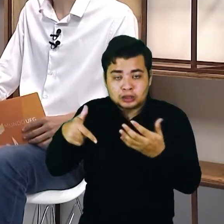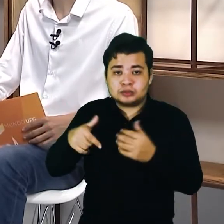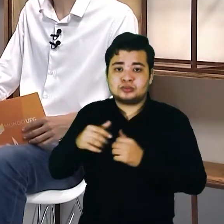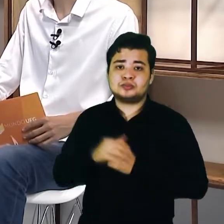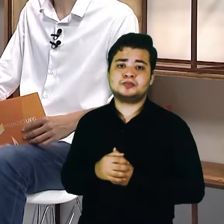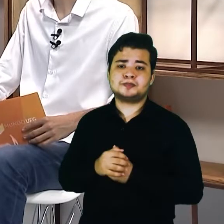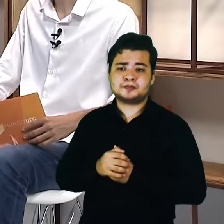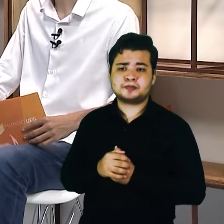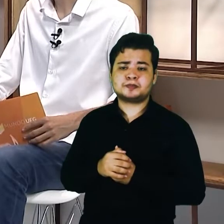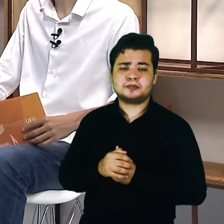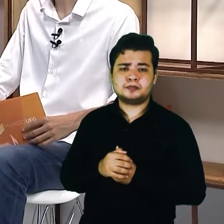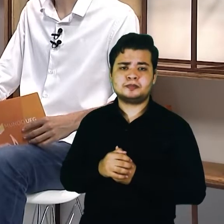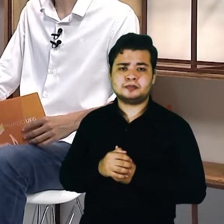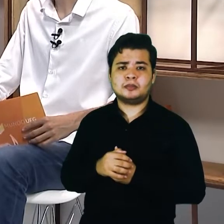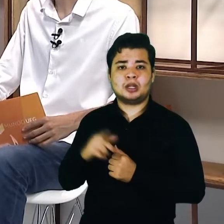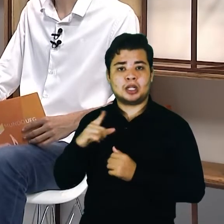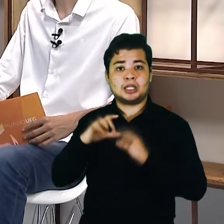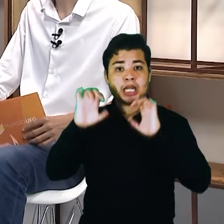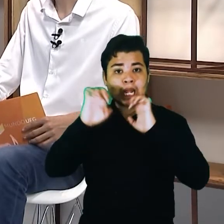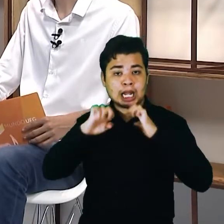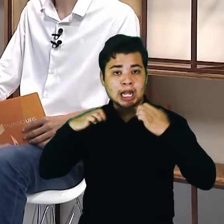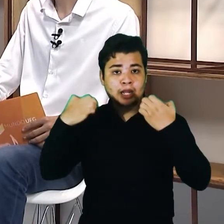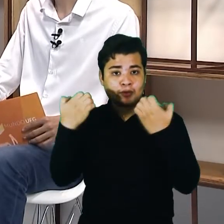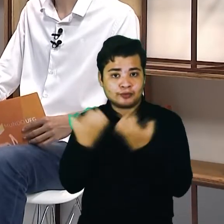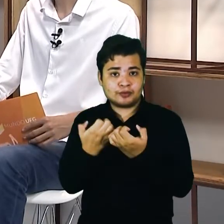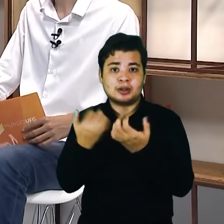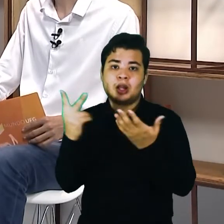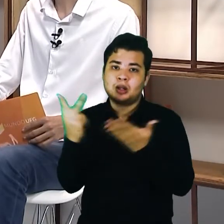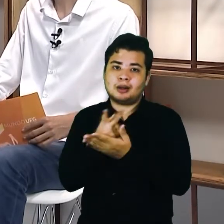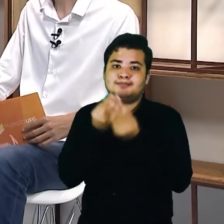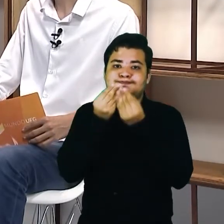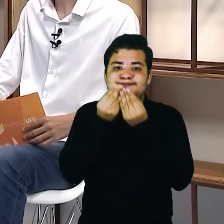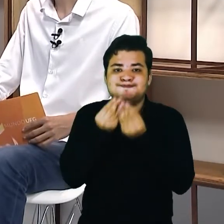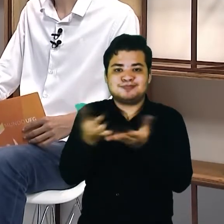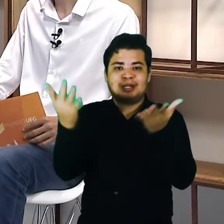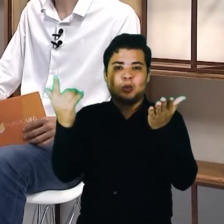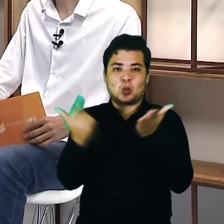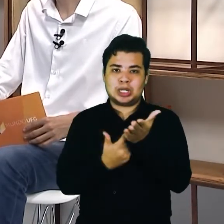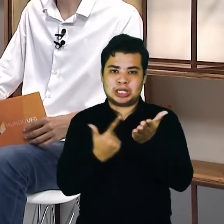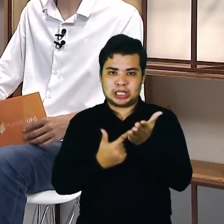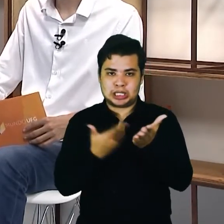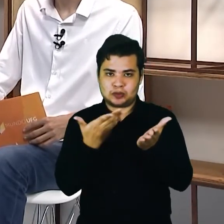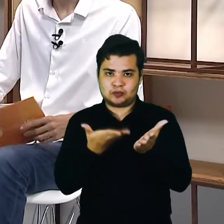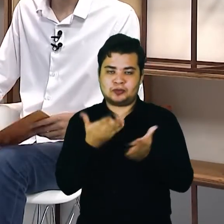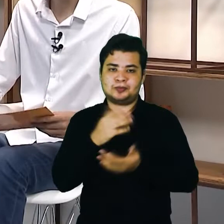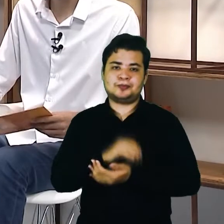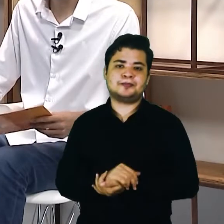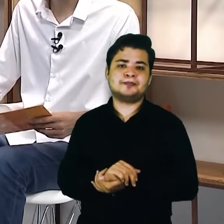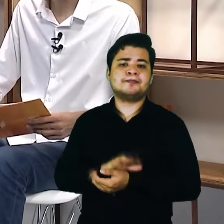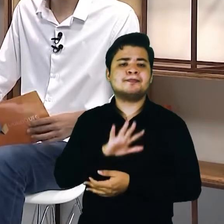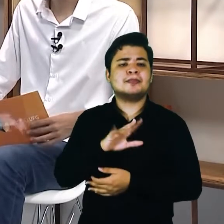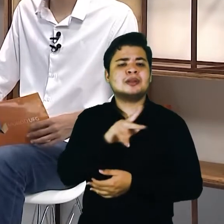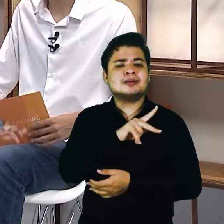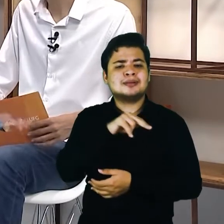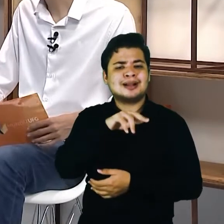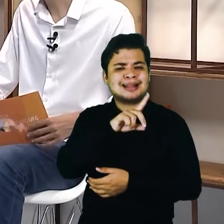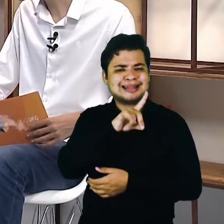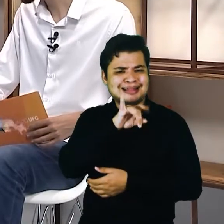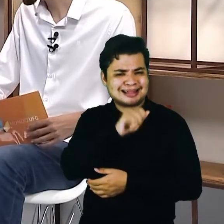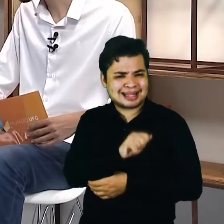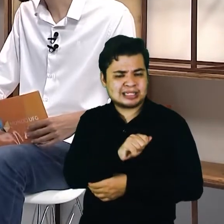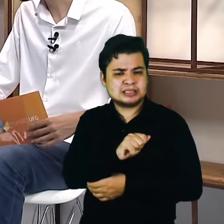durante o evento a gente lançou o livro. Perfeito. E professora Nádia, existe